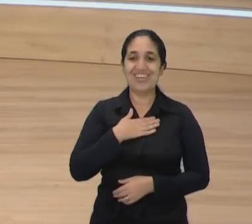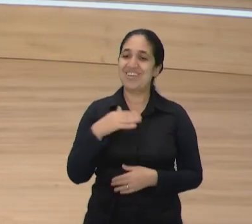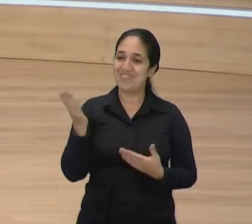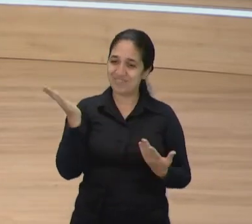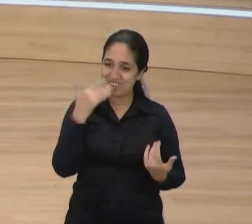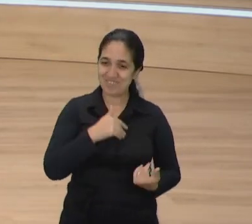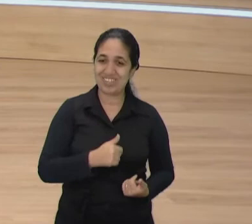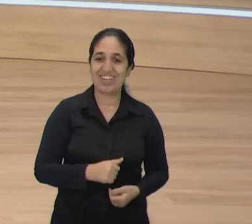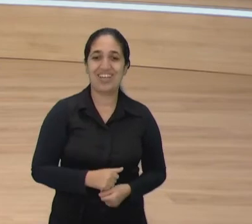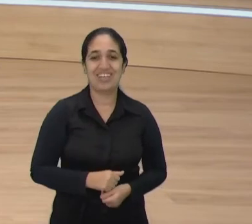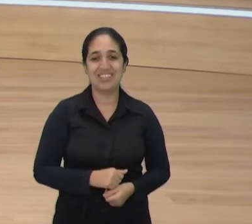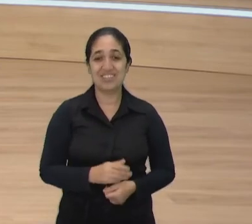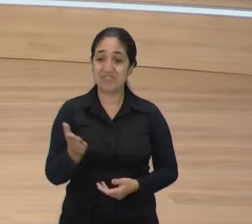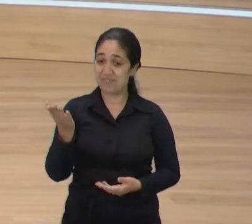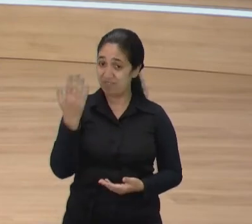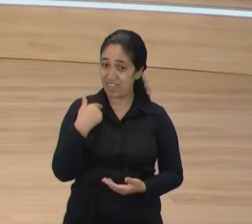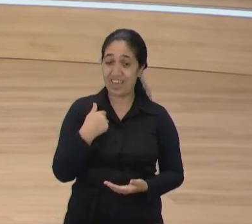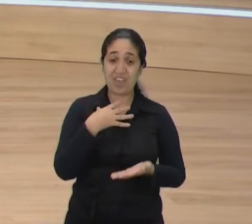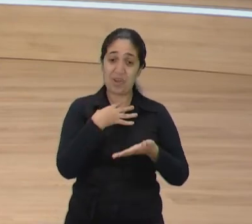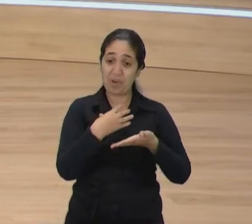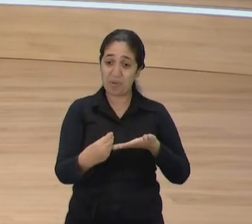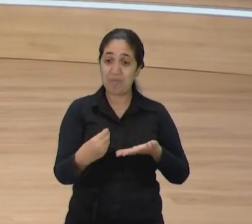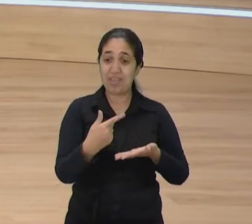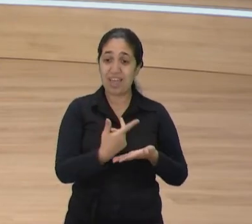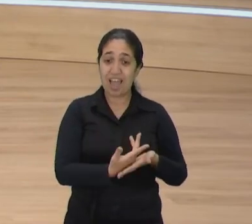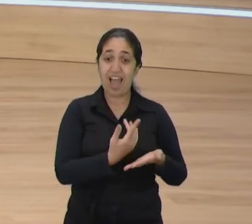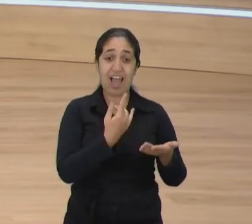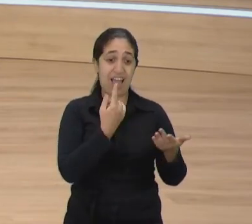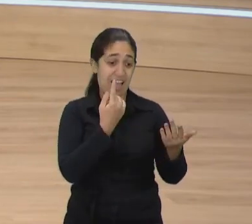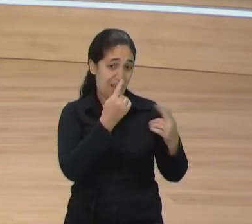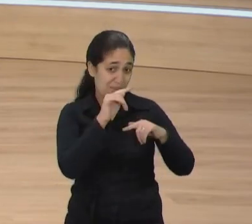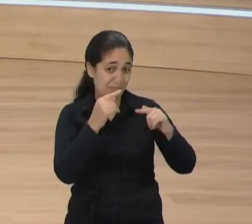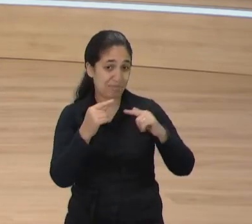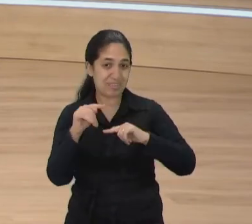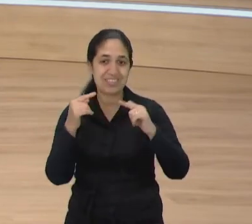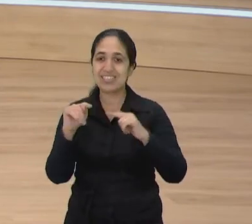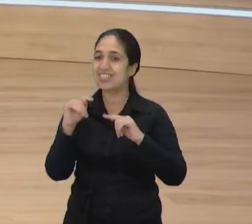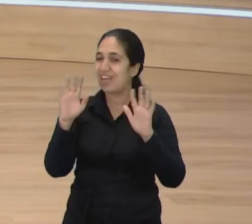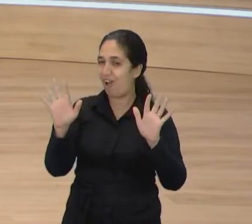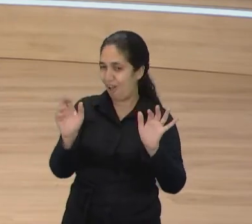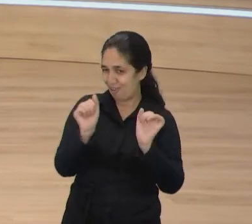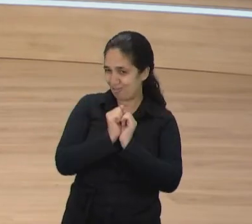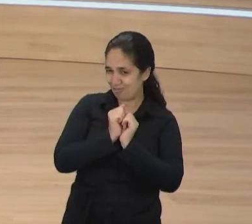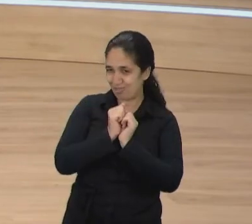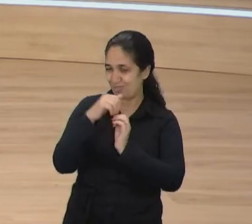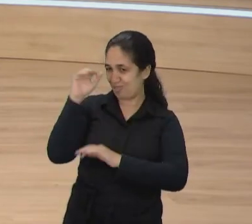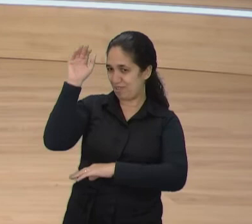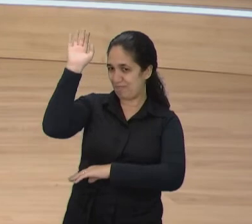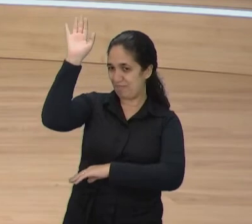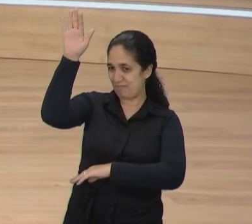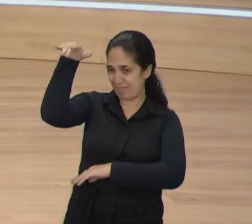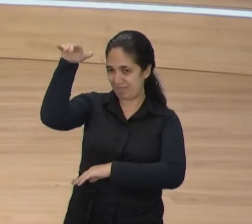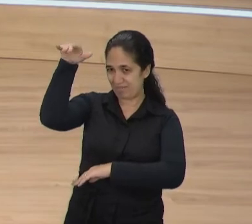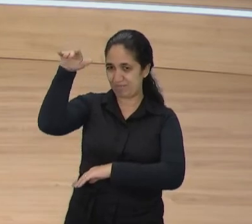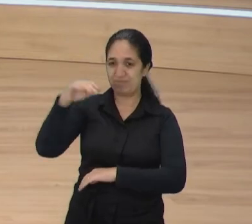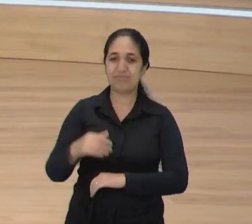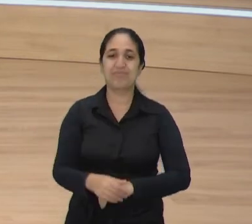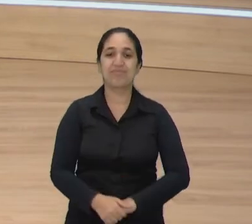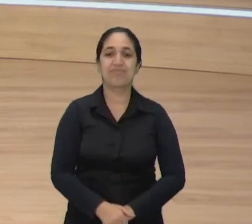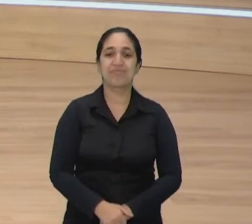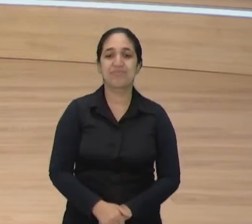lá. Vamos fazer com a gente? Então, na música, completão agora. Agora com esse charme aí, hein? Quero só ver. Vamos lá.